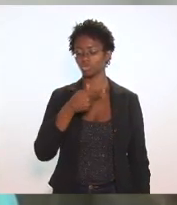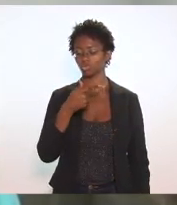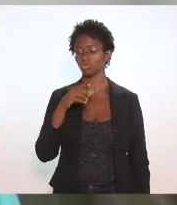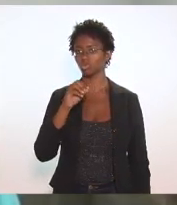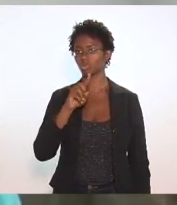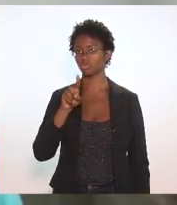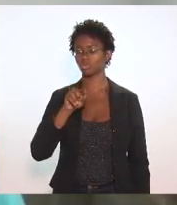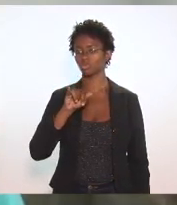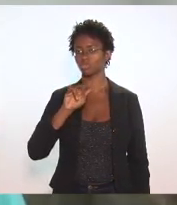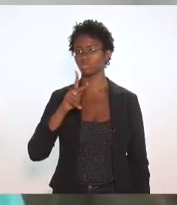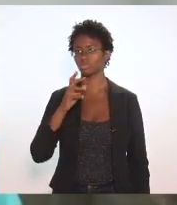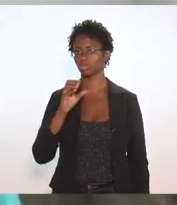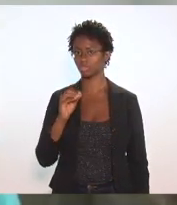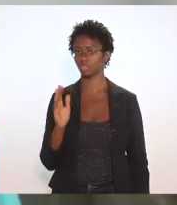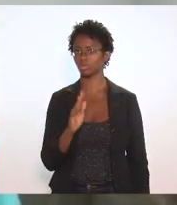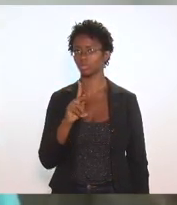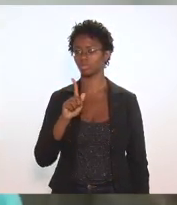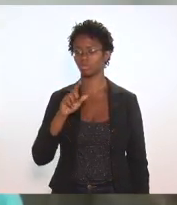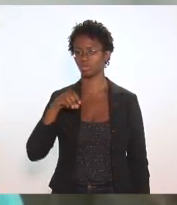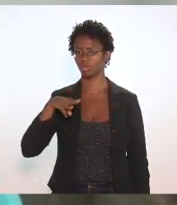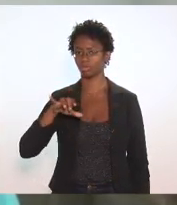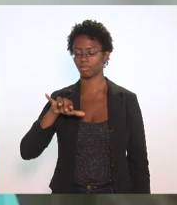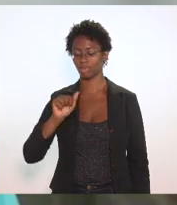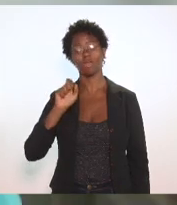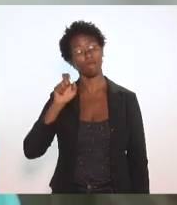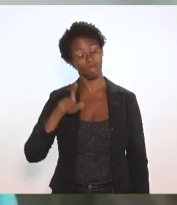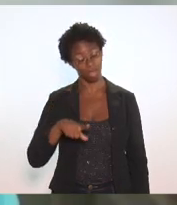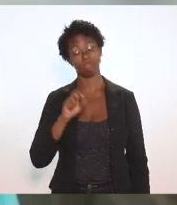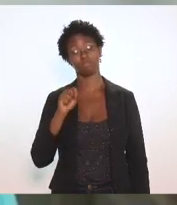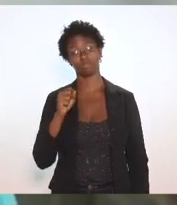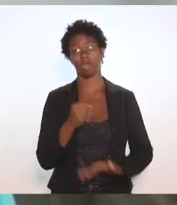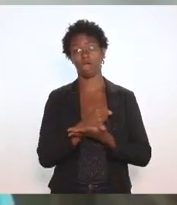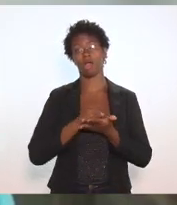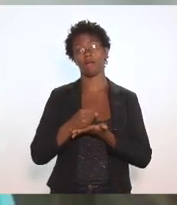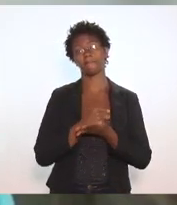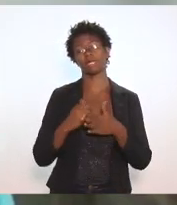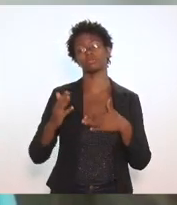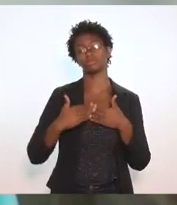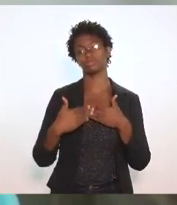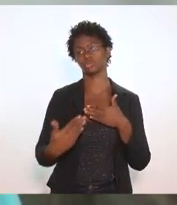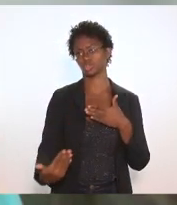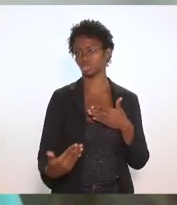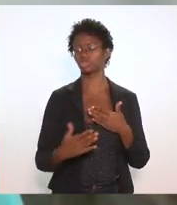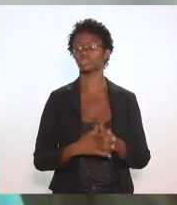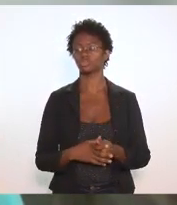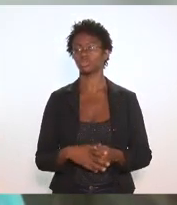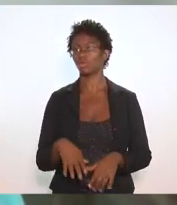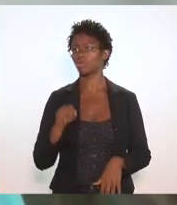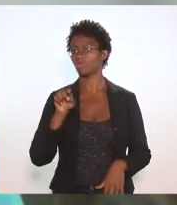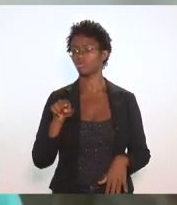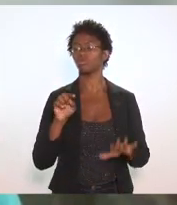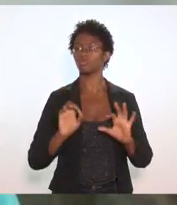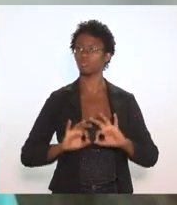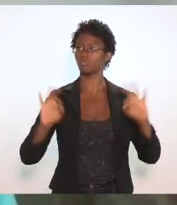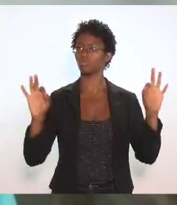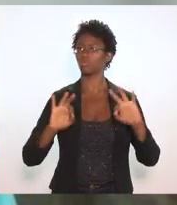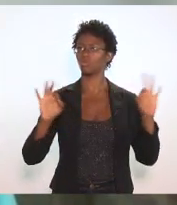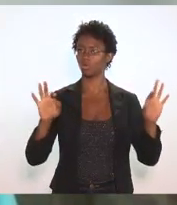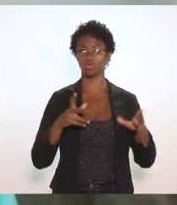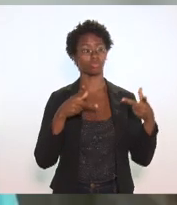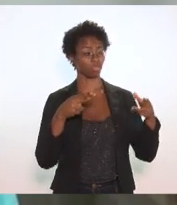desses alicerces, foi raiz desses processos. E foi muito bem dito pela